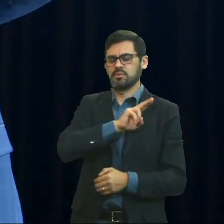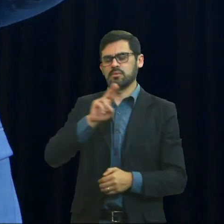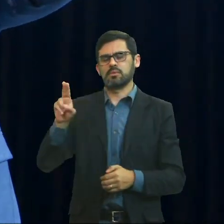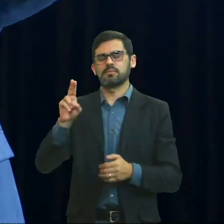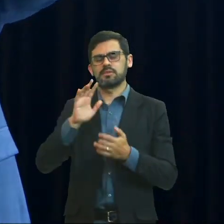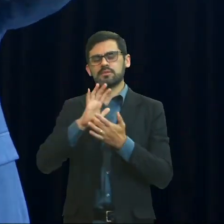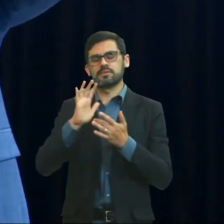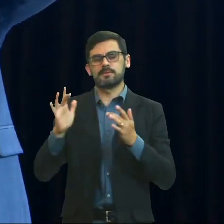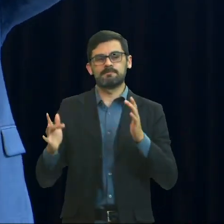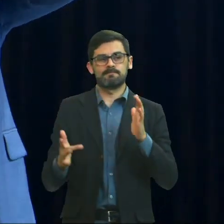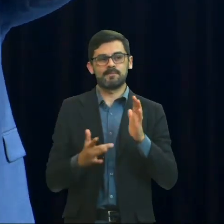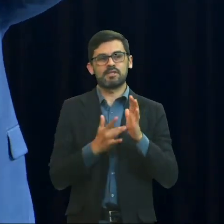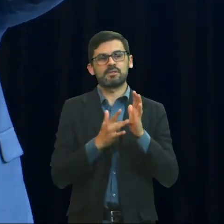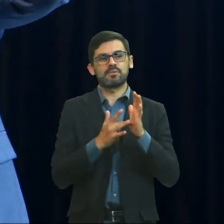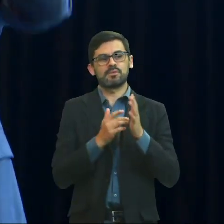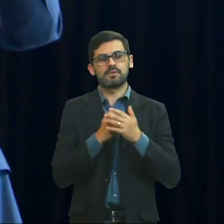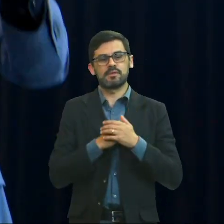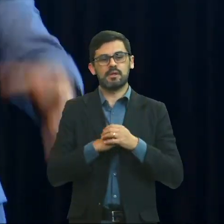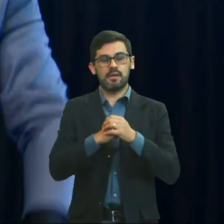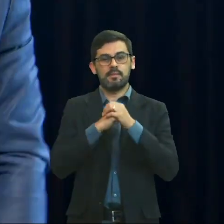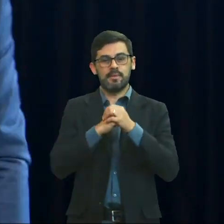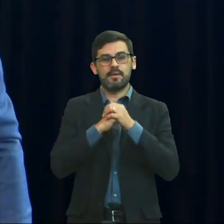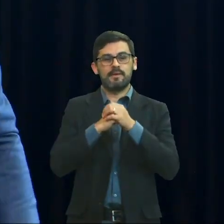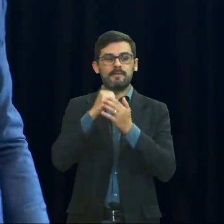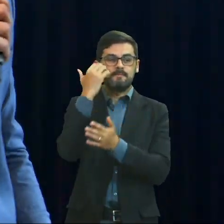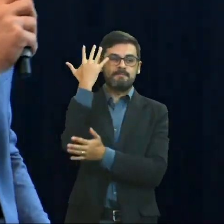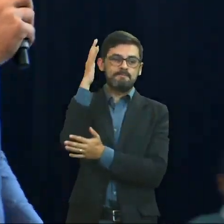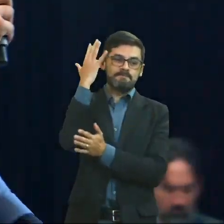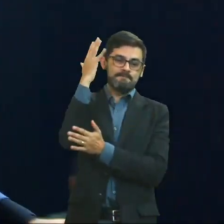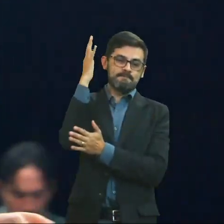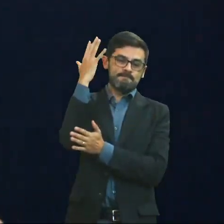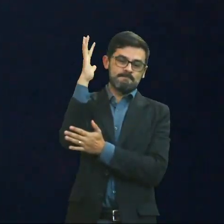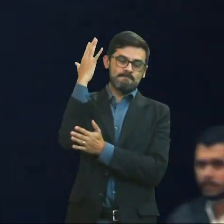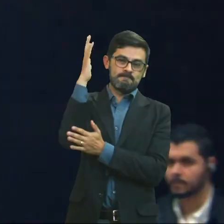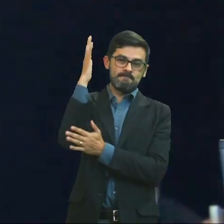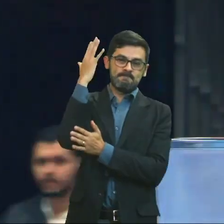de Jesus, amém. Você pode aplaudir ao Senhor.